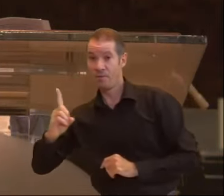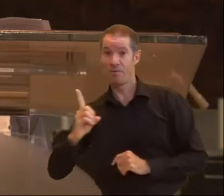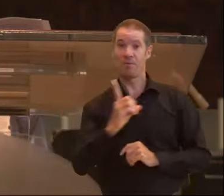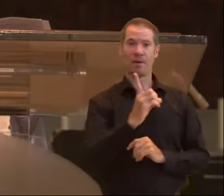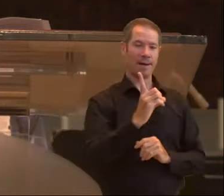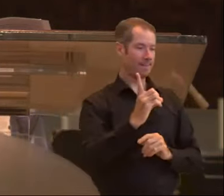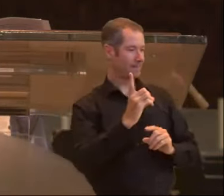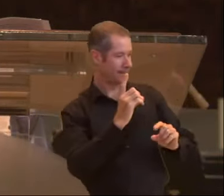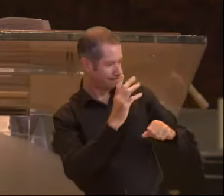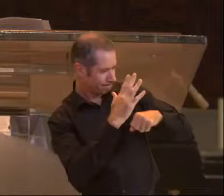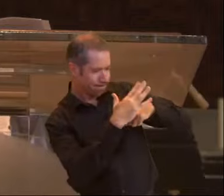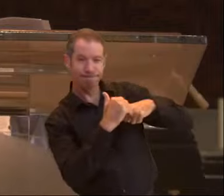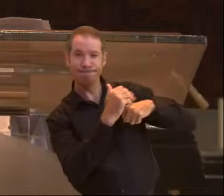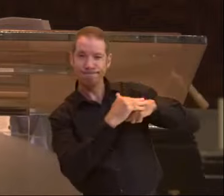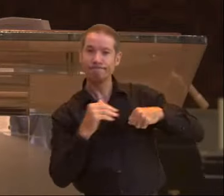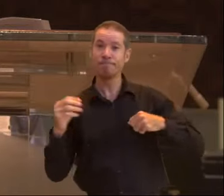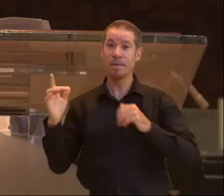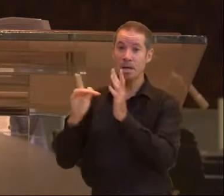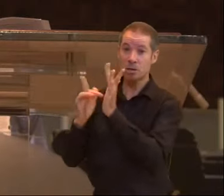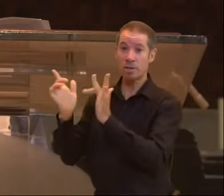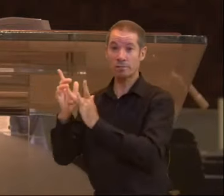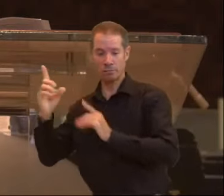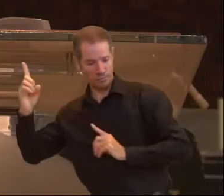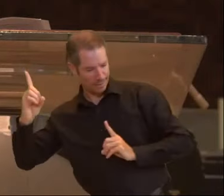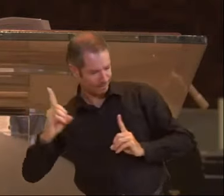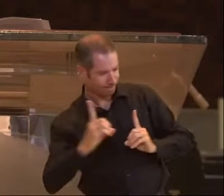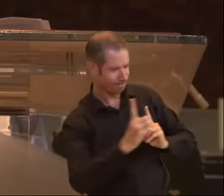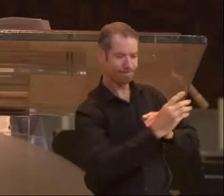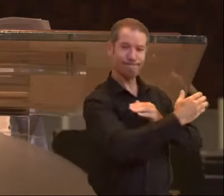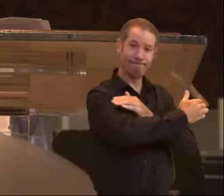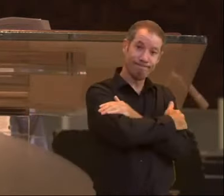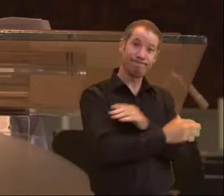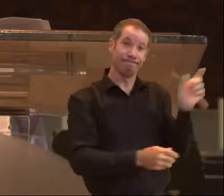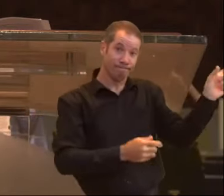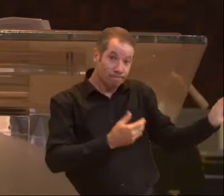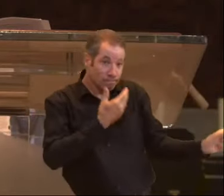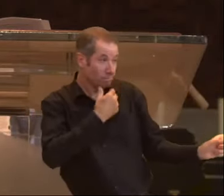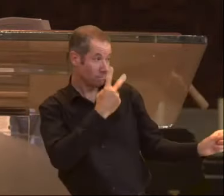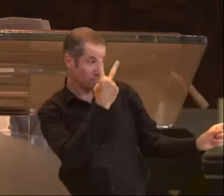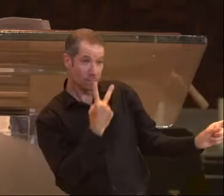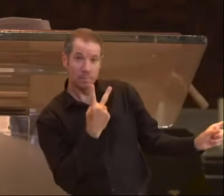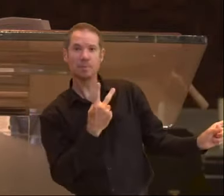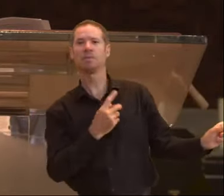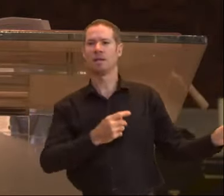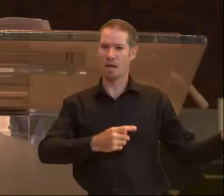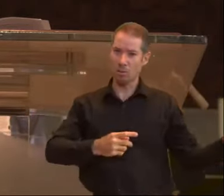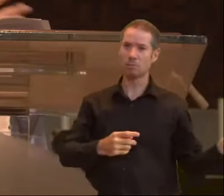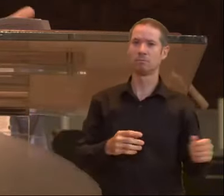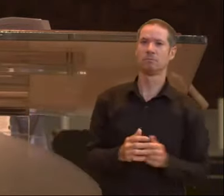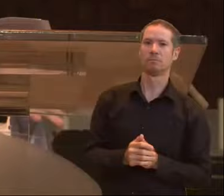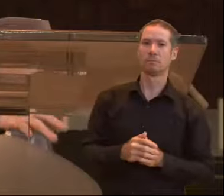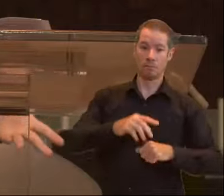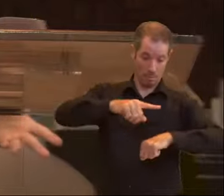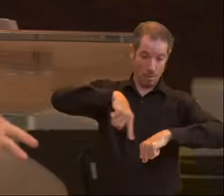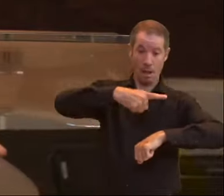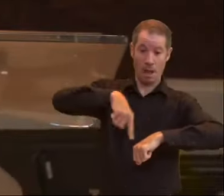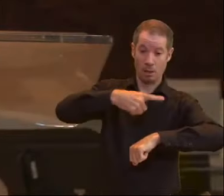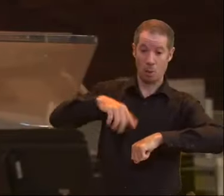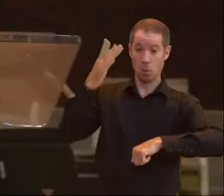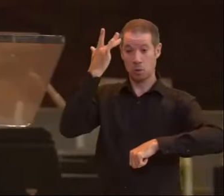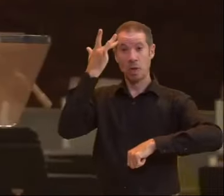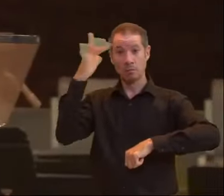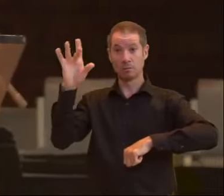acolhê-lo, Jesus vai para abraçá-lo, Jesus vai estar, tem tanto relógio aqui que eu não sei qual era a